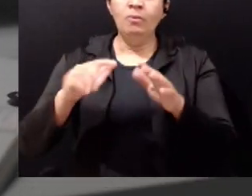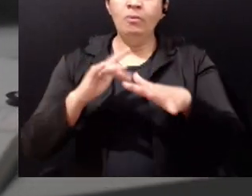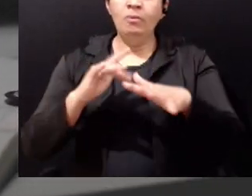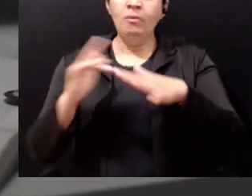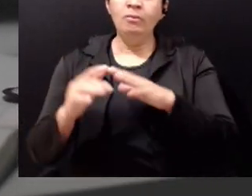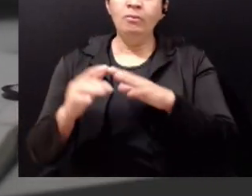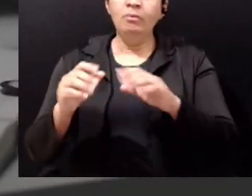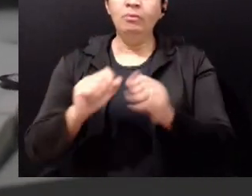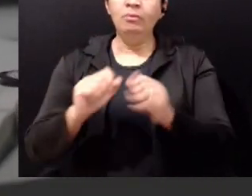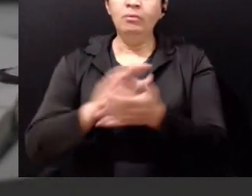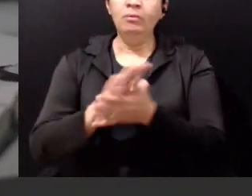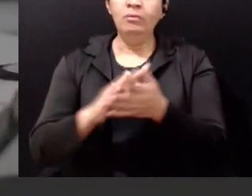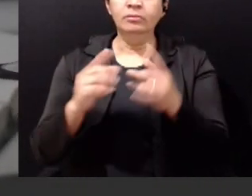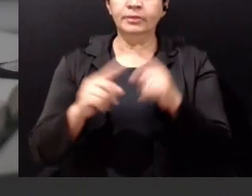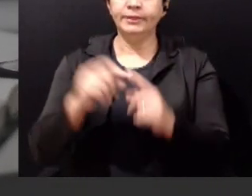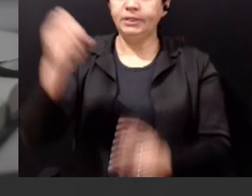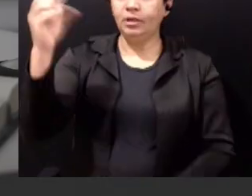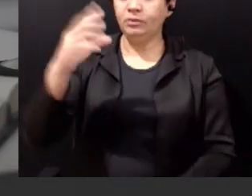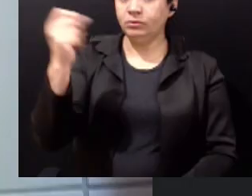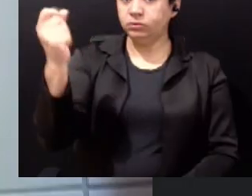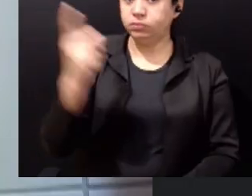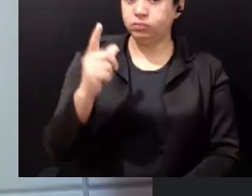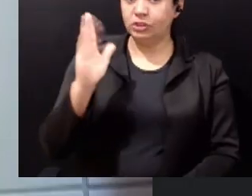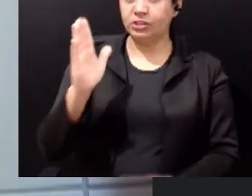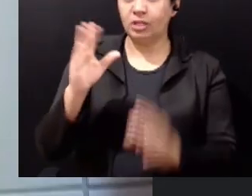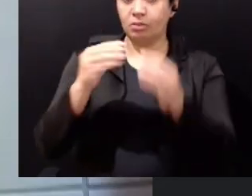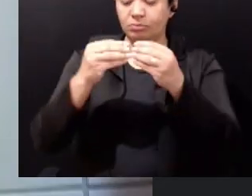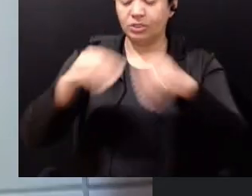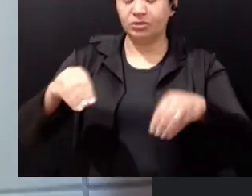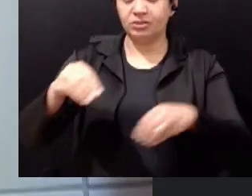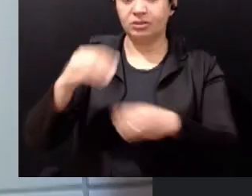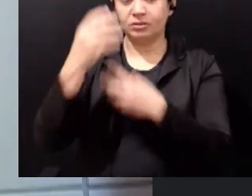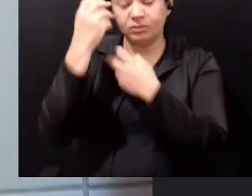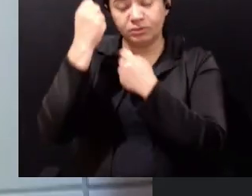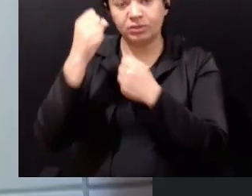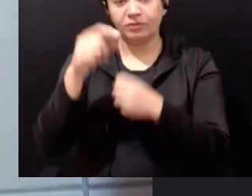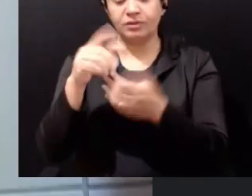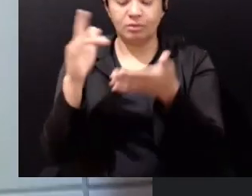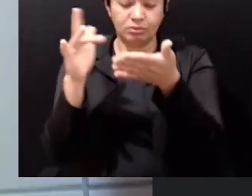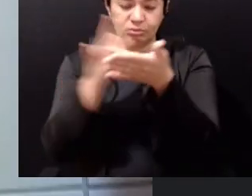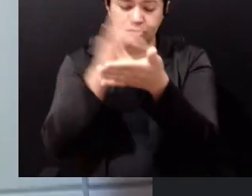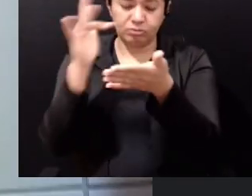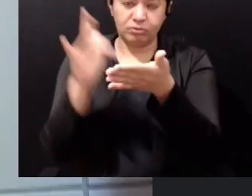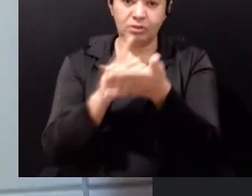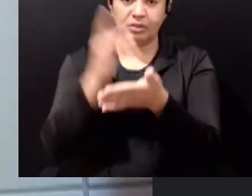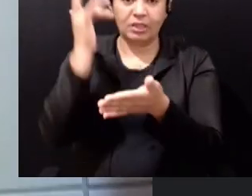azul da tela já prejudica o nosso sono. E quando você está ali rolando feed, é fácil, assim,